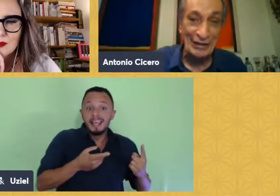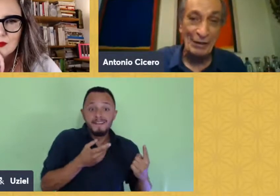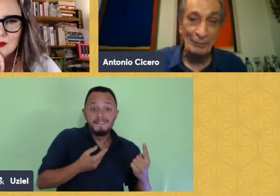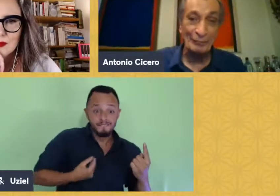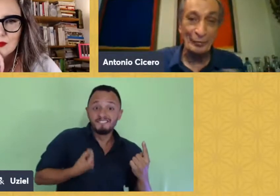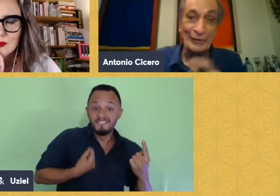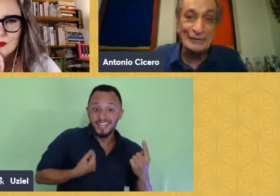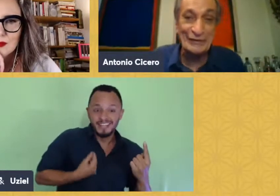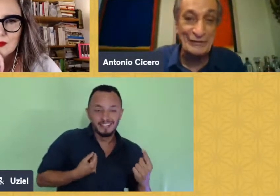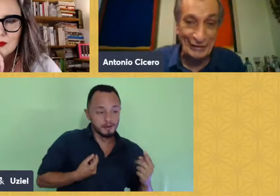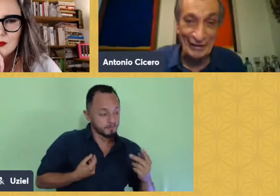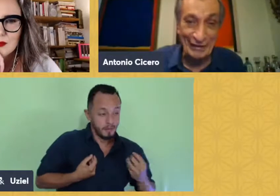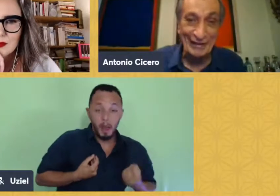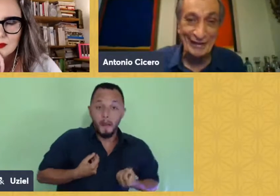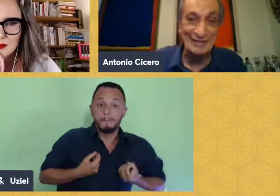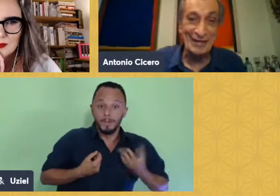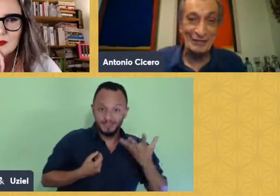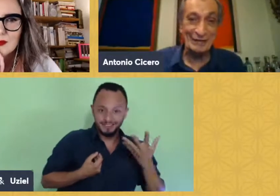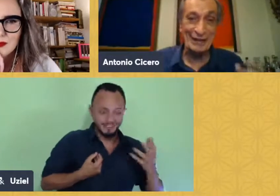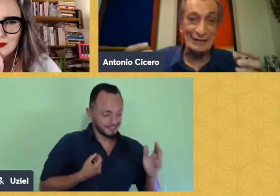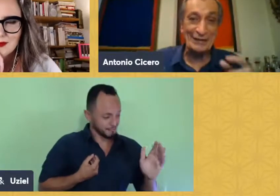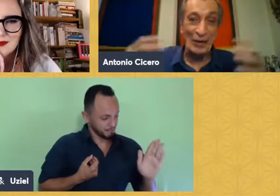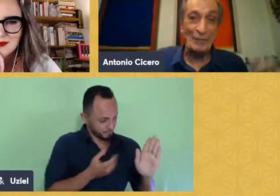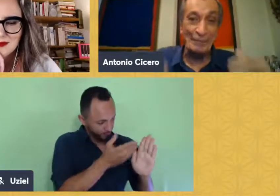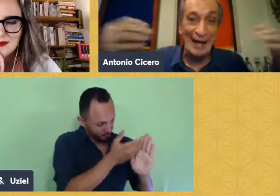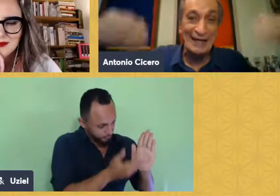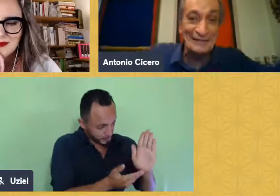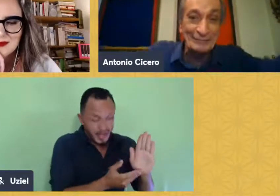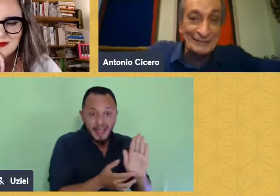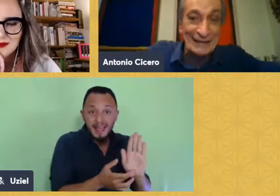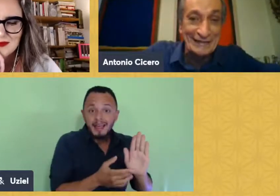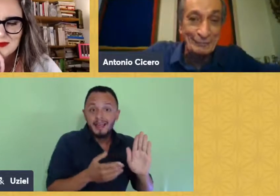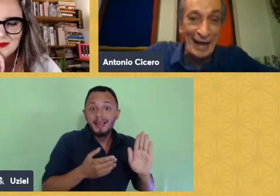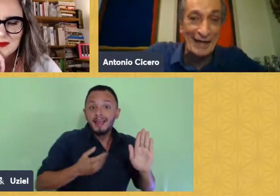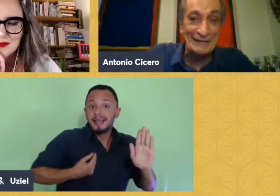existir por existir. Na verdade, não para